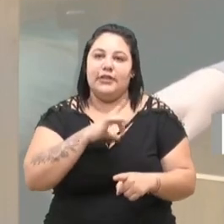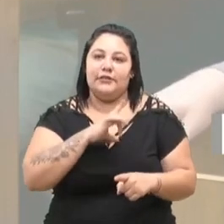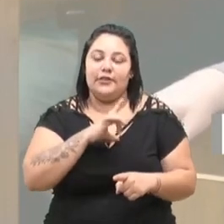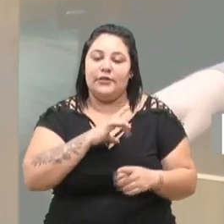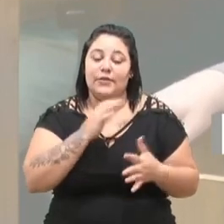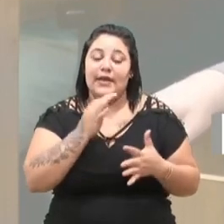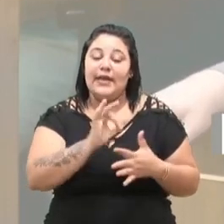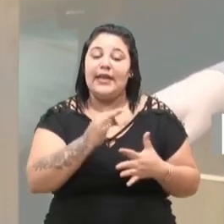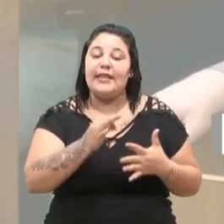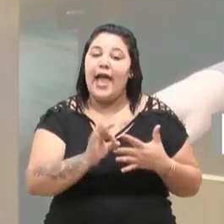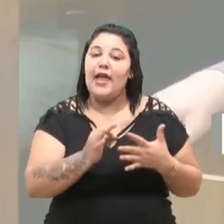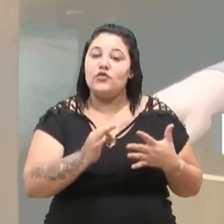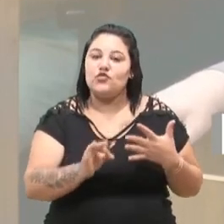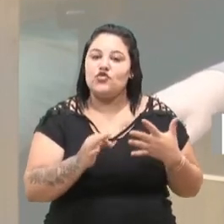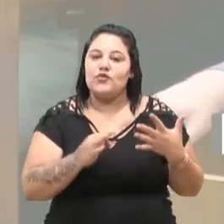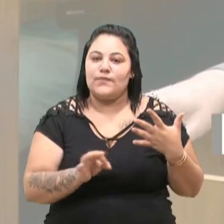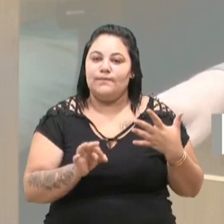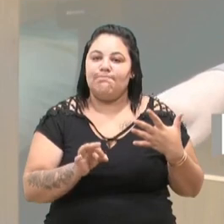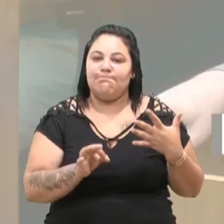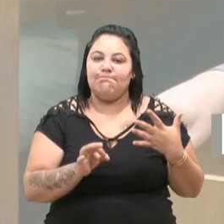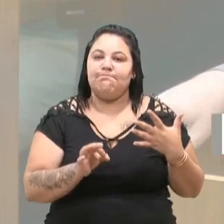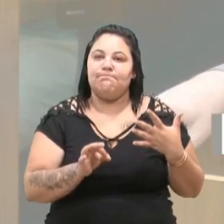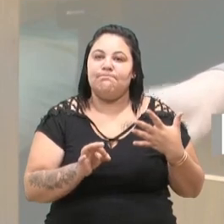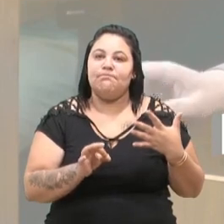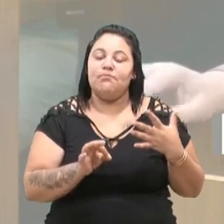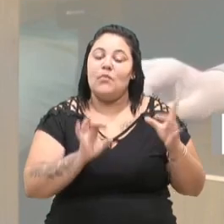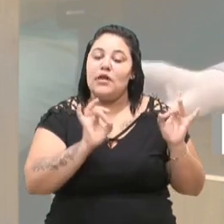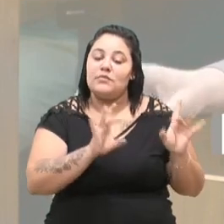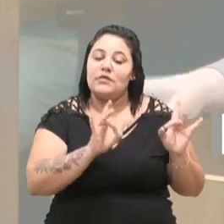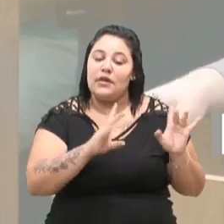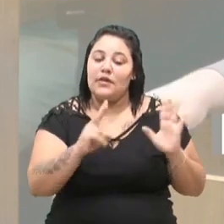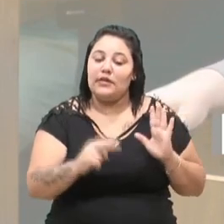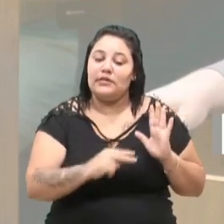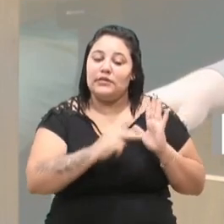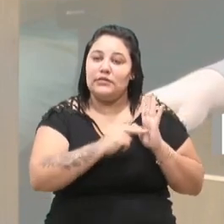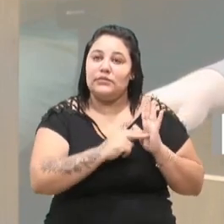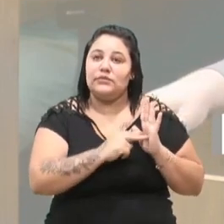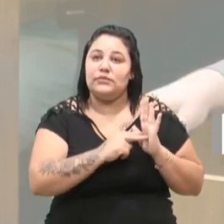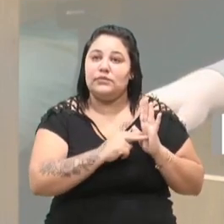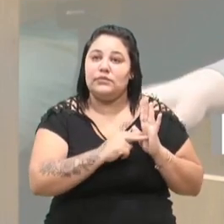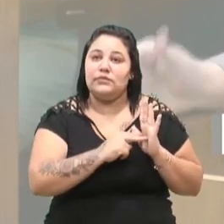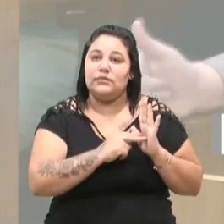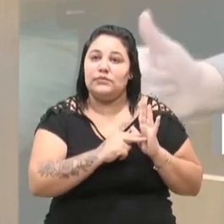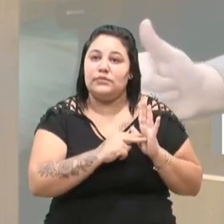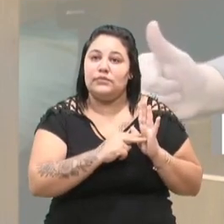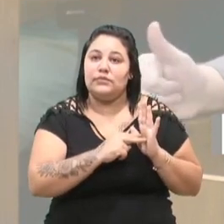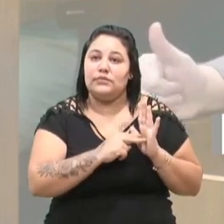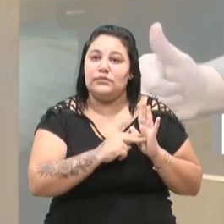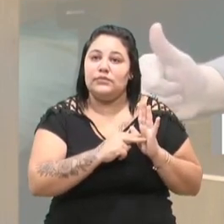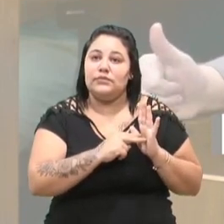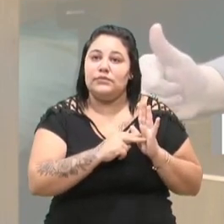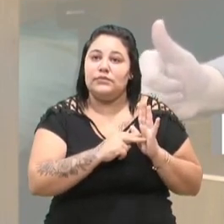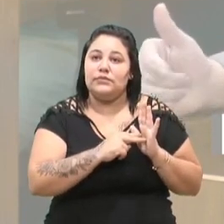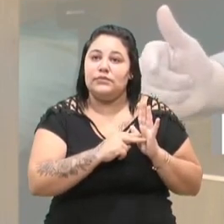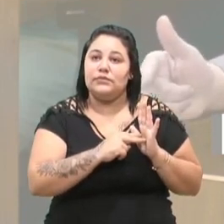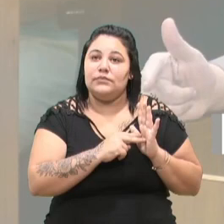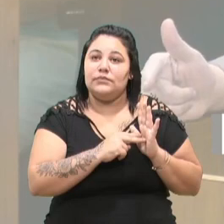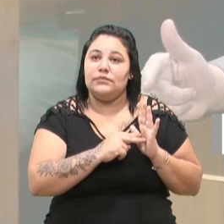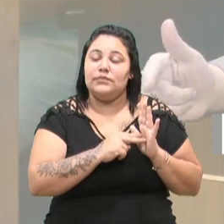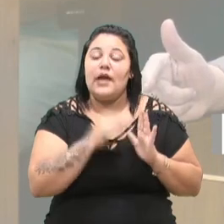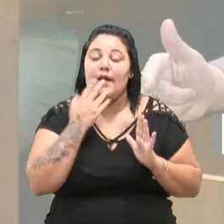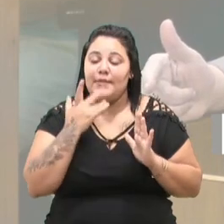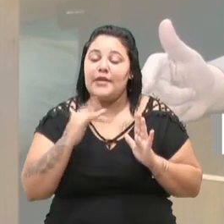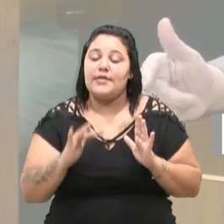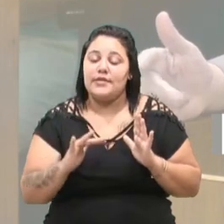Schalco, de a gente dar especial atenção àqueles que não conseguem se defender por si só. Idosos,